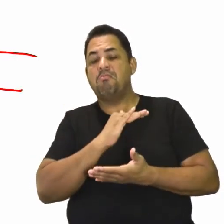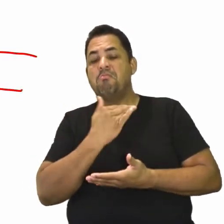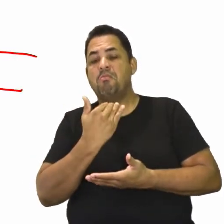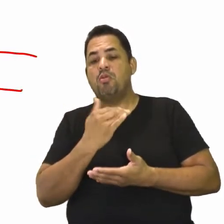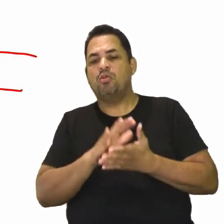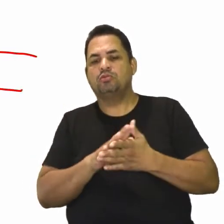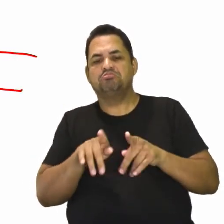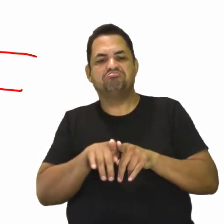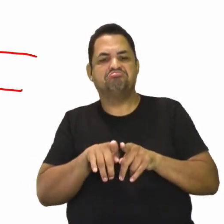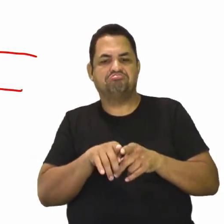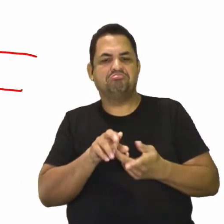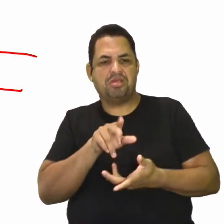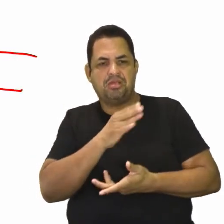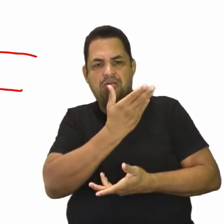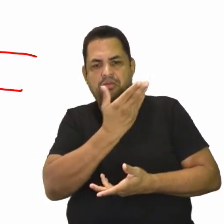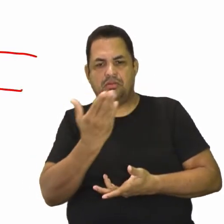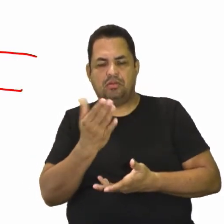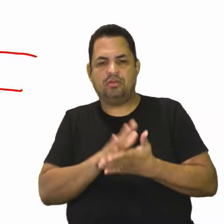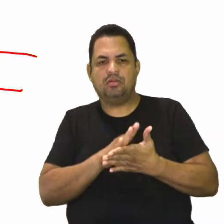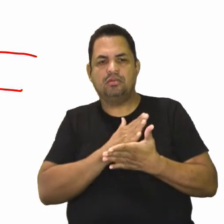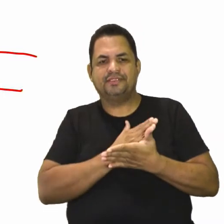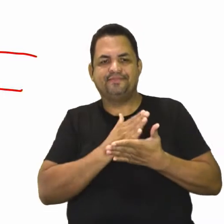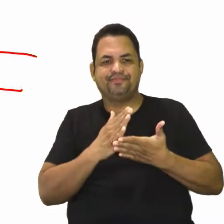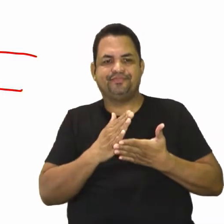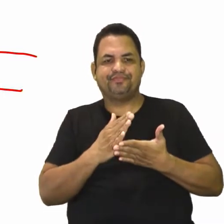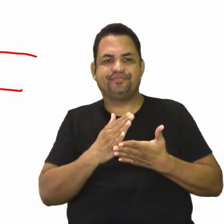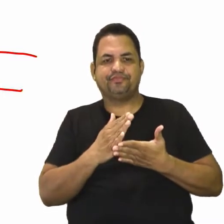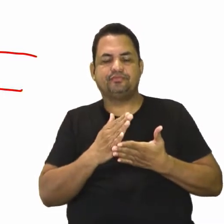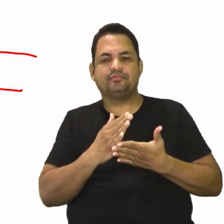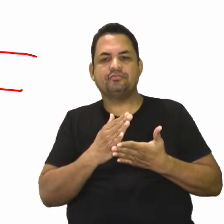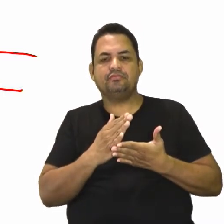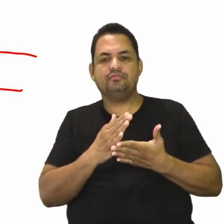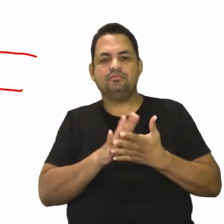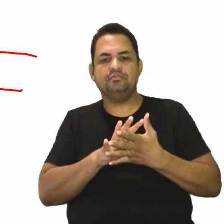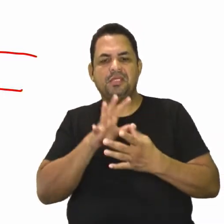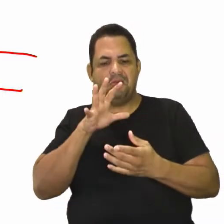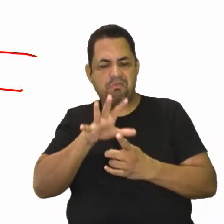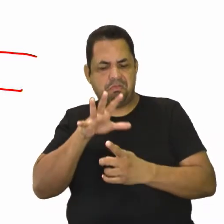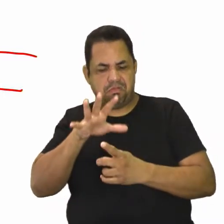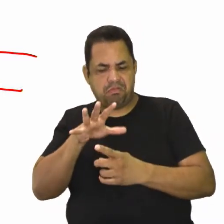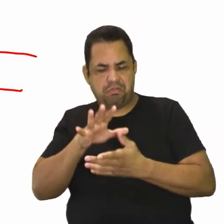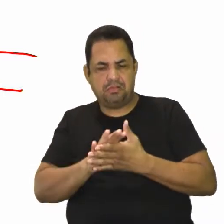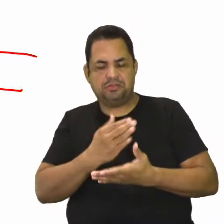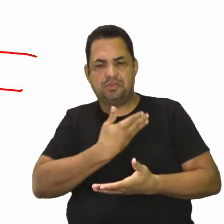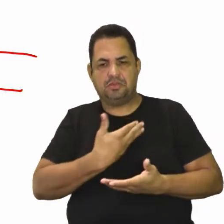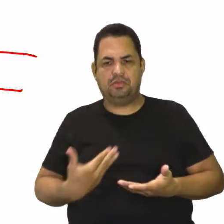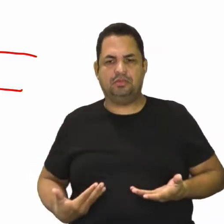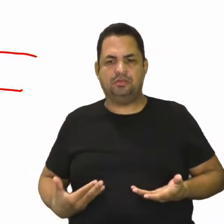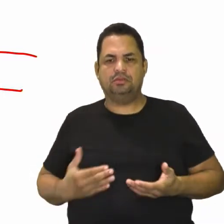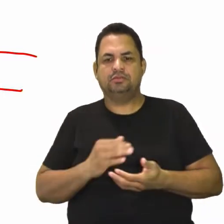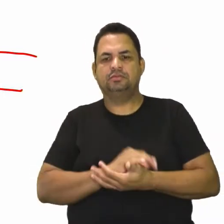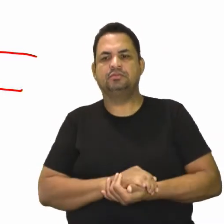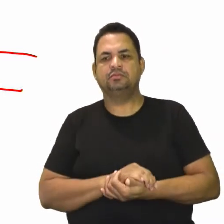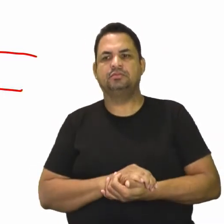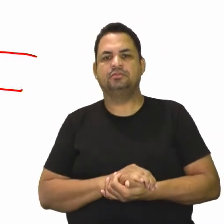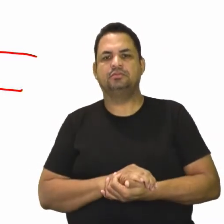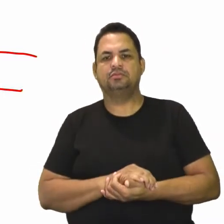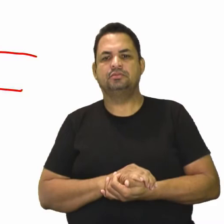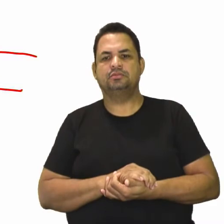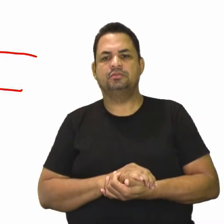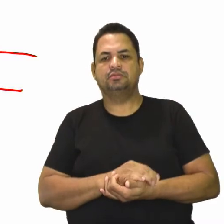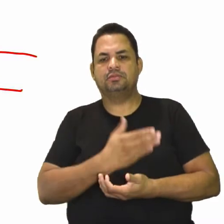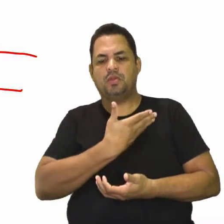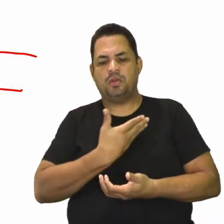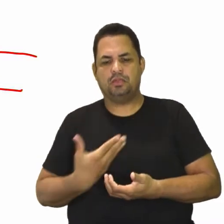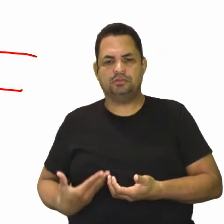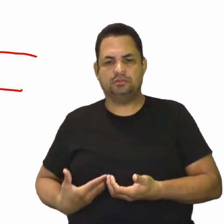situação semelhante. Aí começa a uma pressão muito grande esse governo. Há uma pressão muito grande.